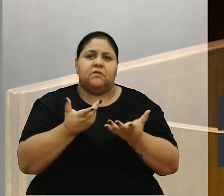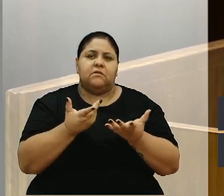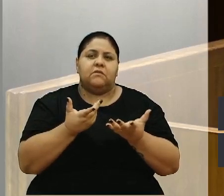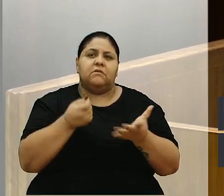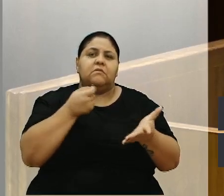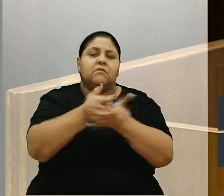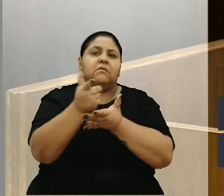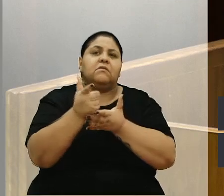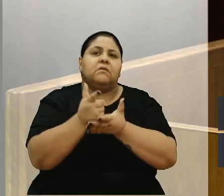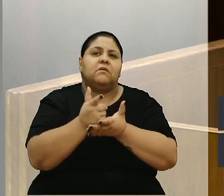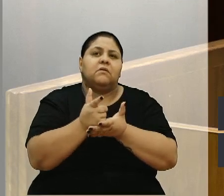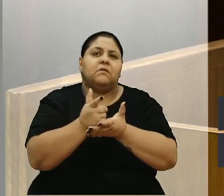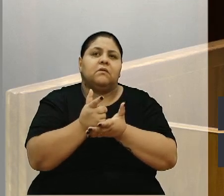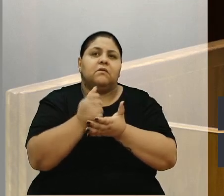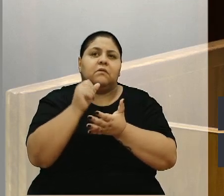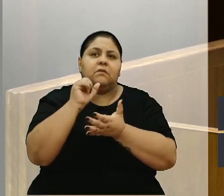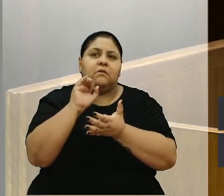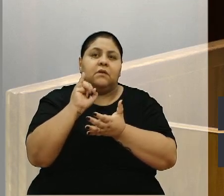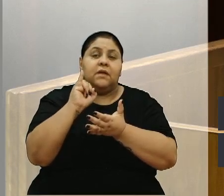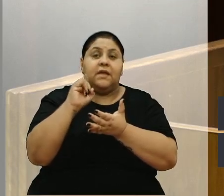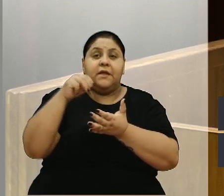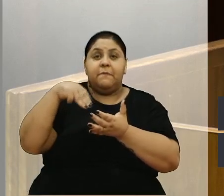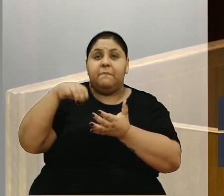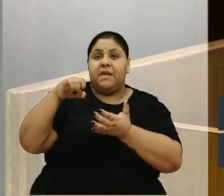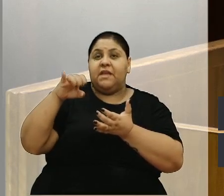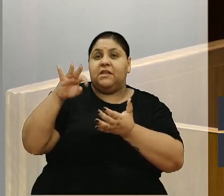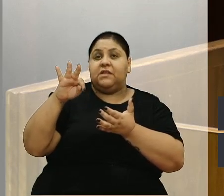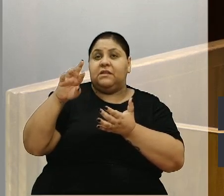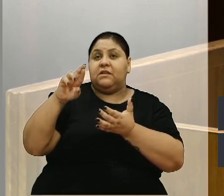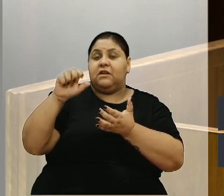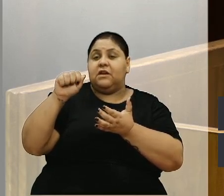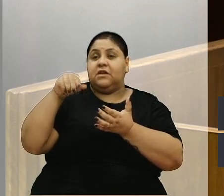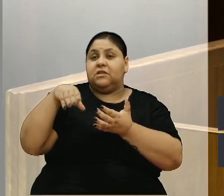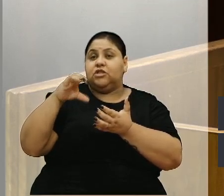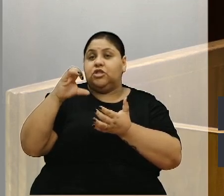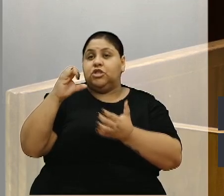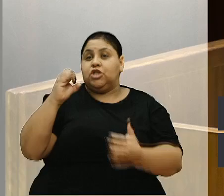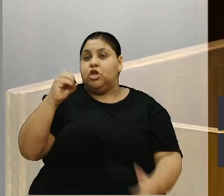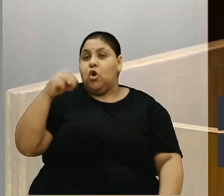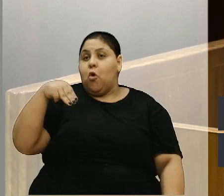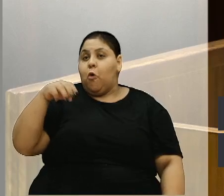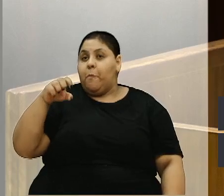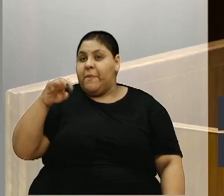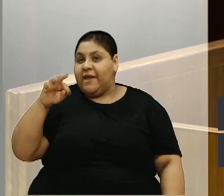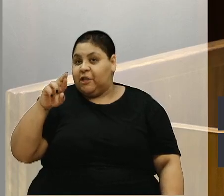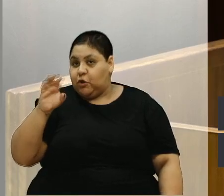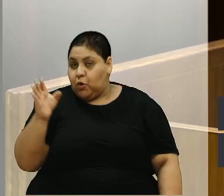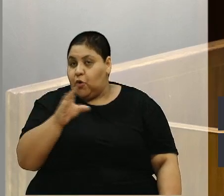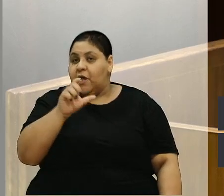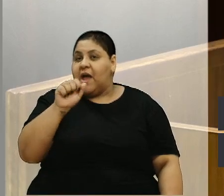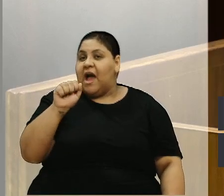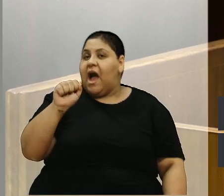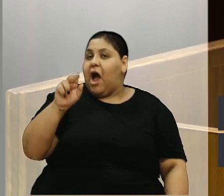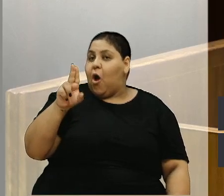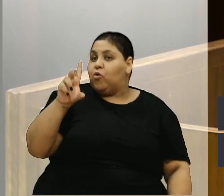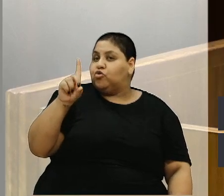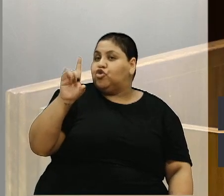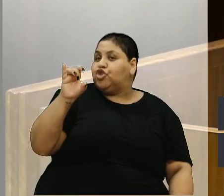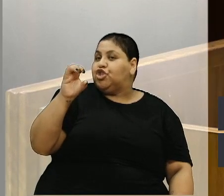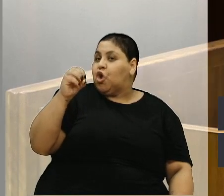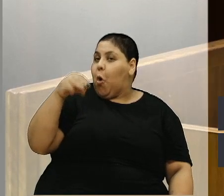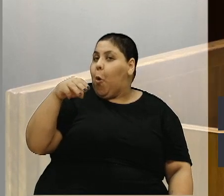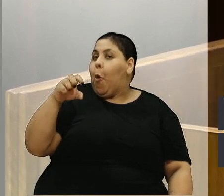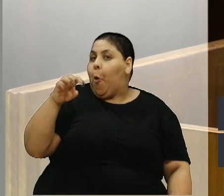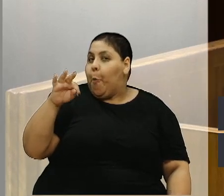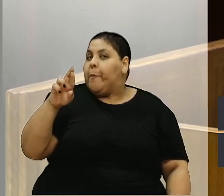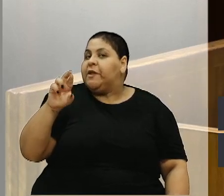compra de um imitanciômetro e um audiômetro, que o custo fica entre 60 e 70 mil reais e